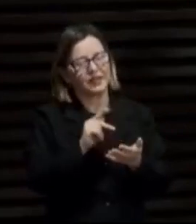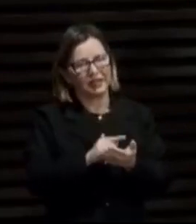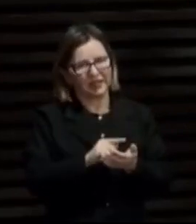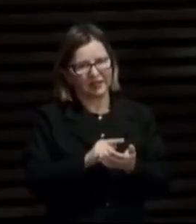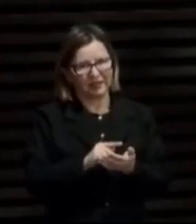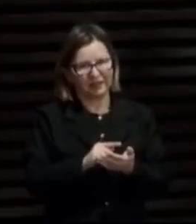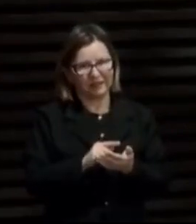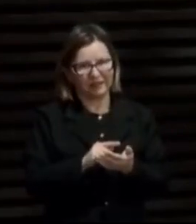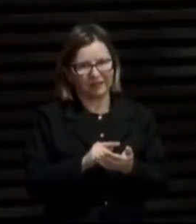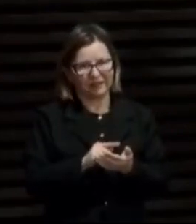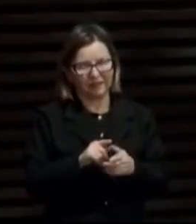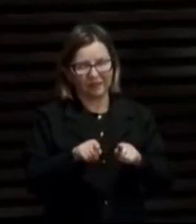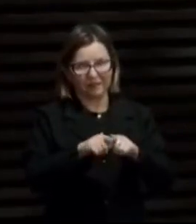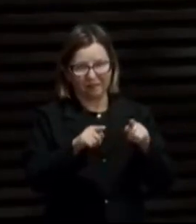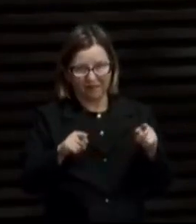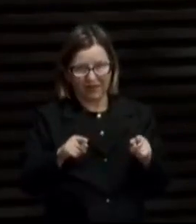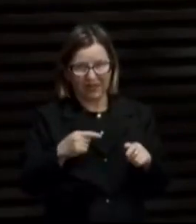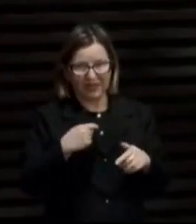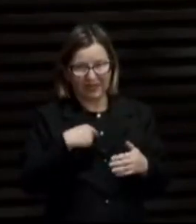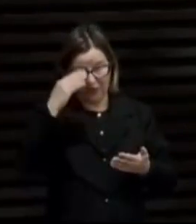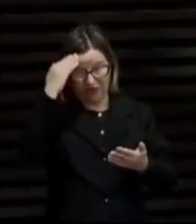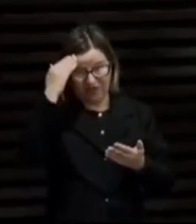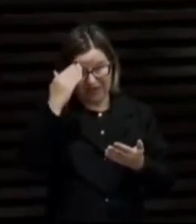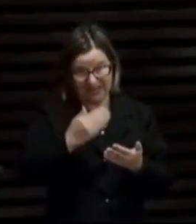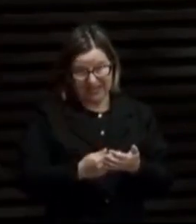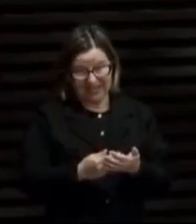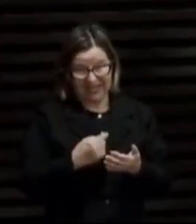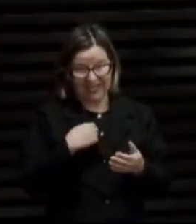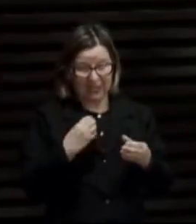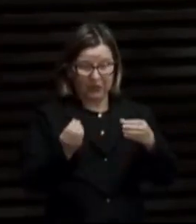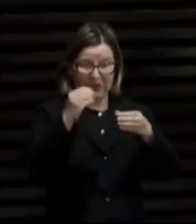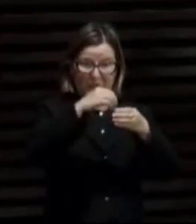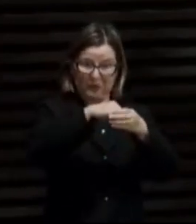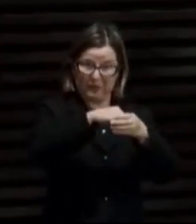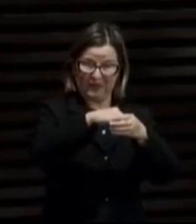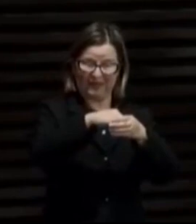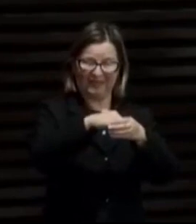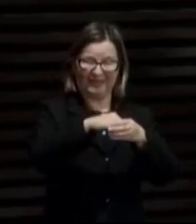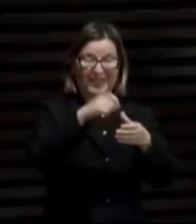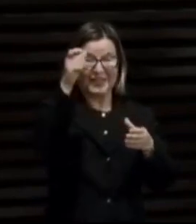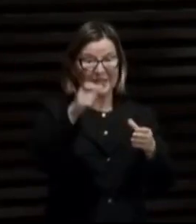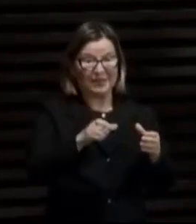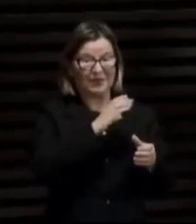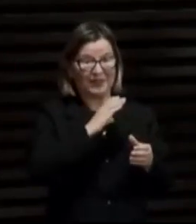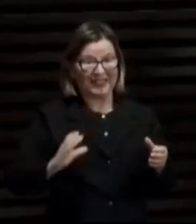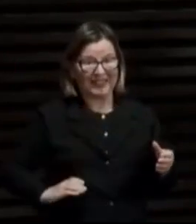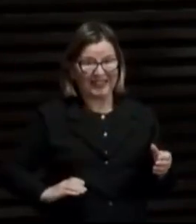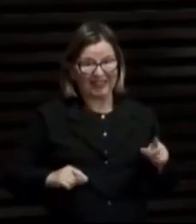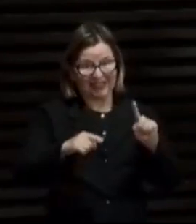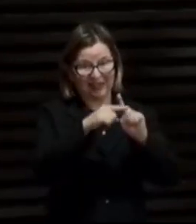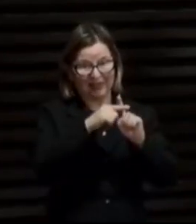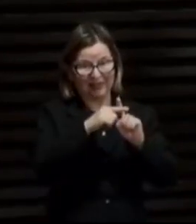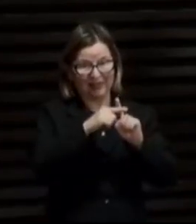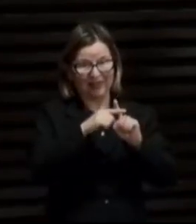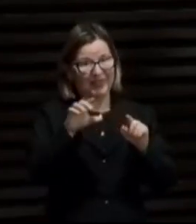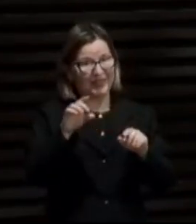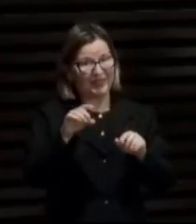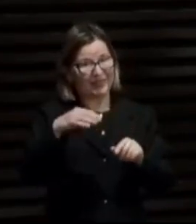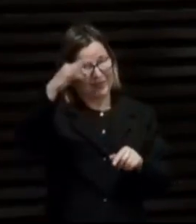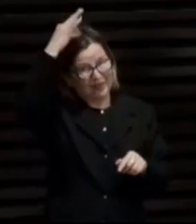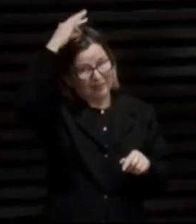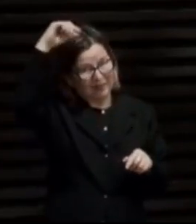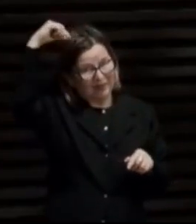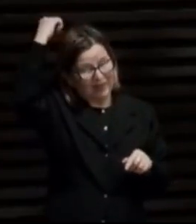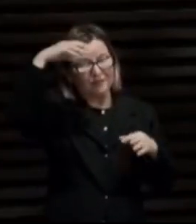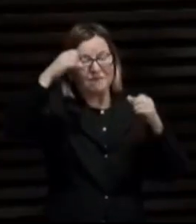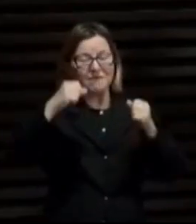isso é obra do Espírito. E é o tempo de Deus, é o tempo do Espírito Santo. Mas nós precisamos de clamar, Senhor, faz isso na minha vida.